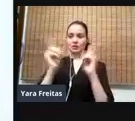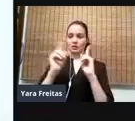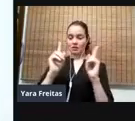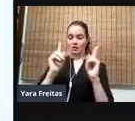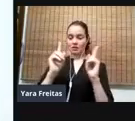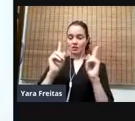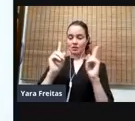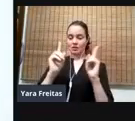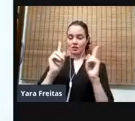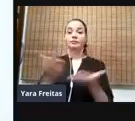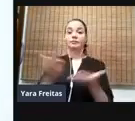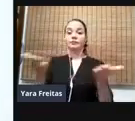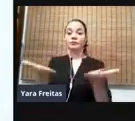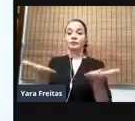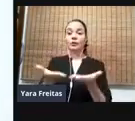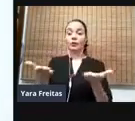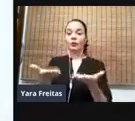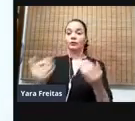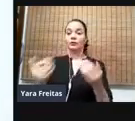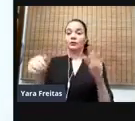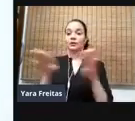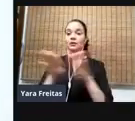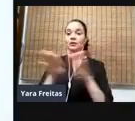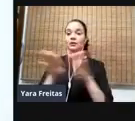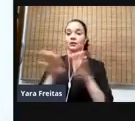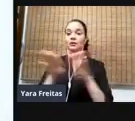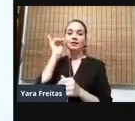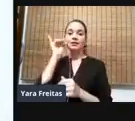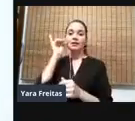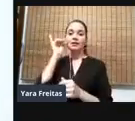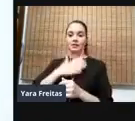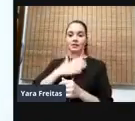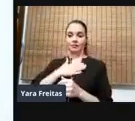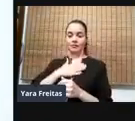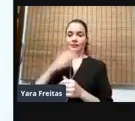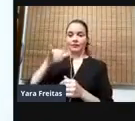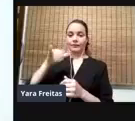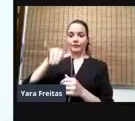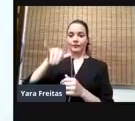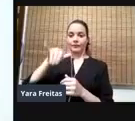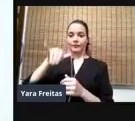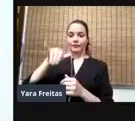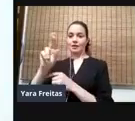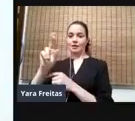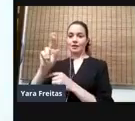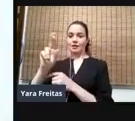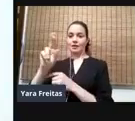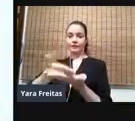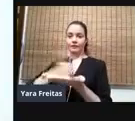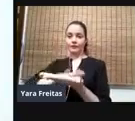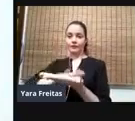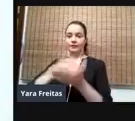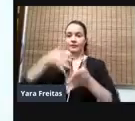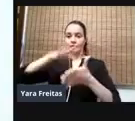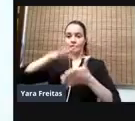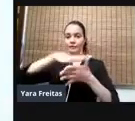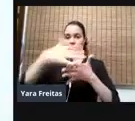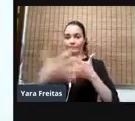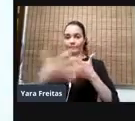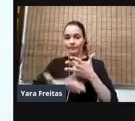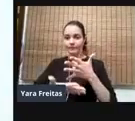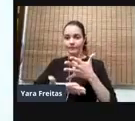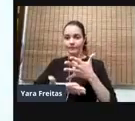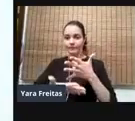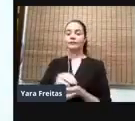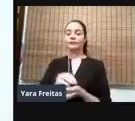e hoje nós estamos aqui também com a Yara que é intérprete de Libras,